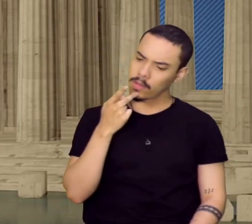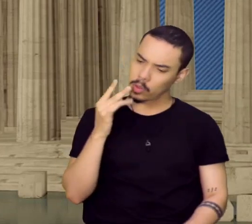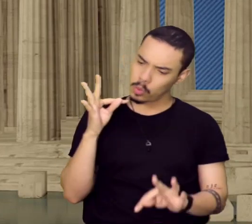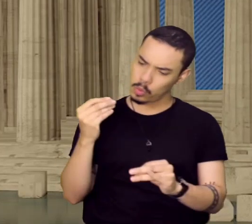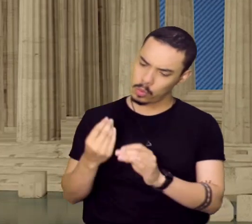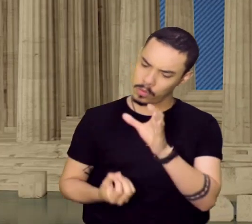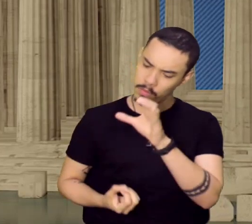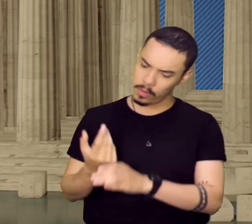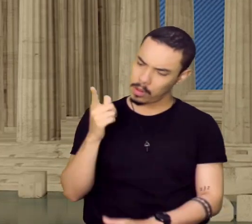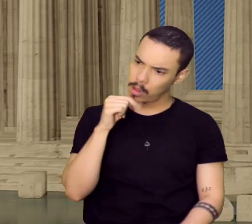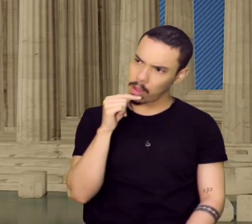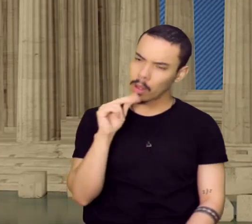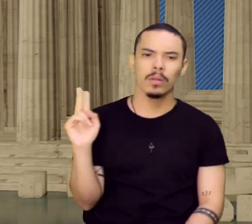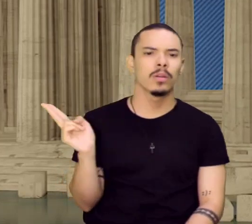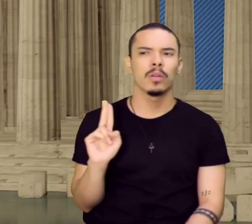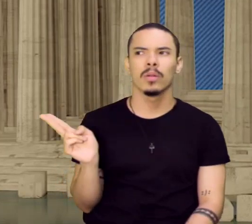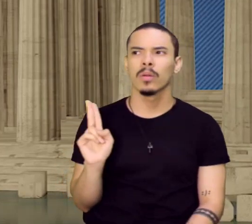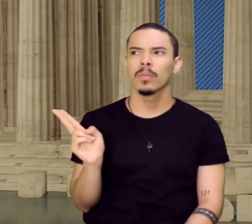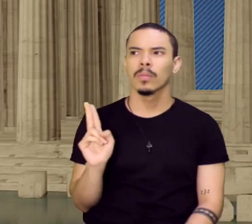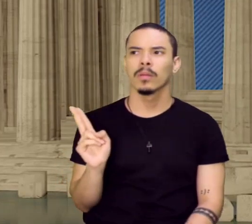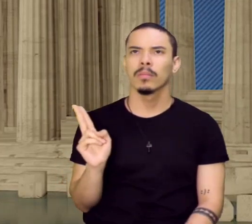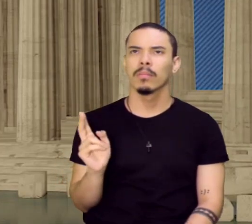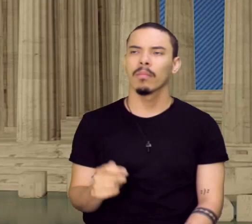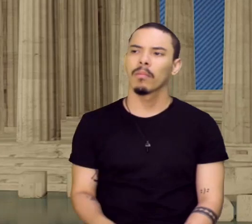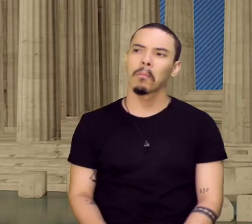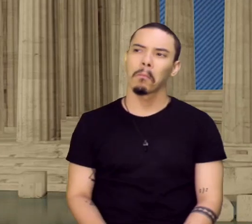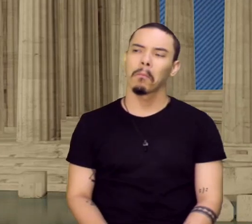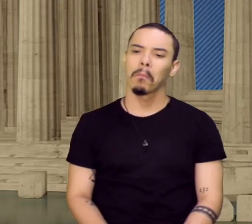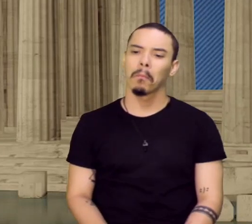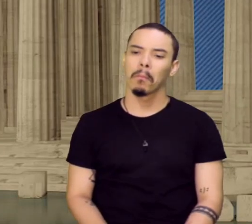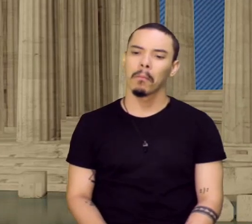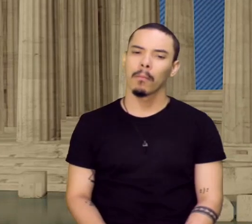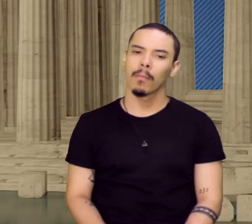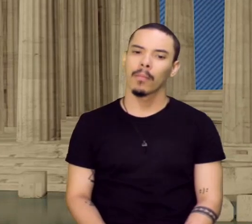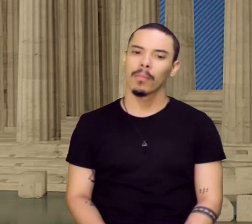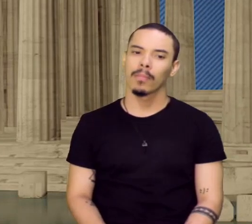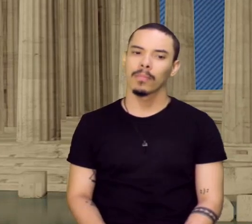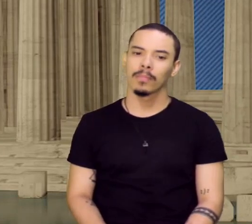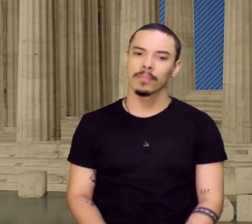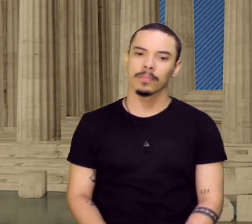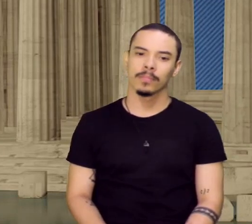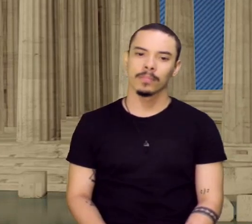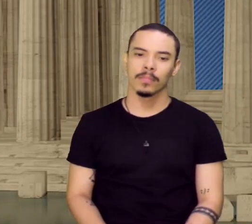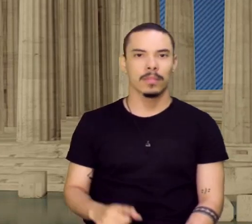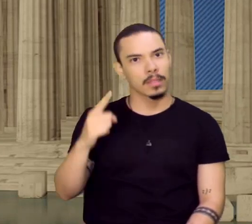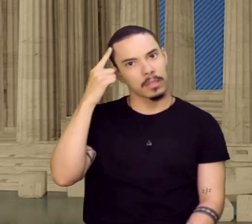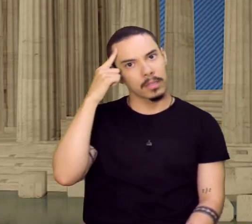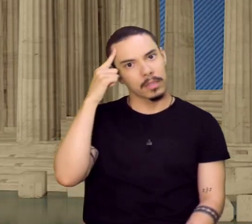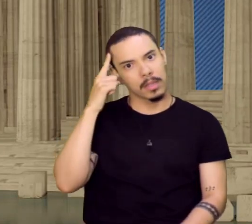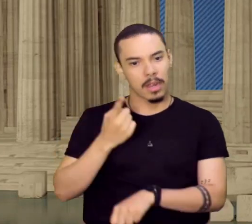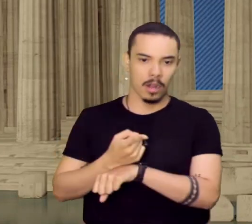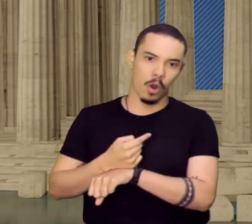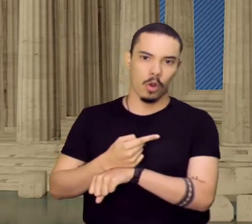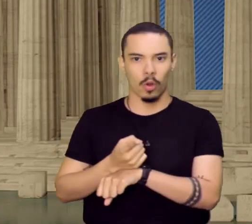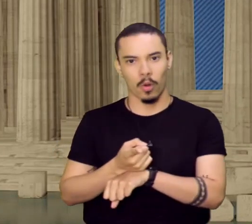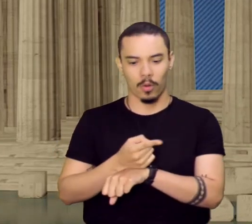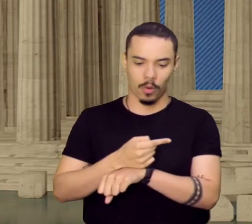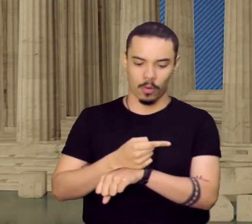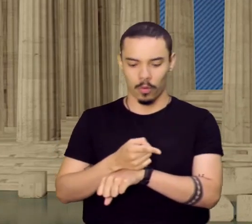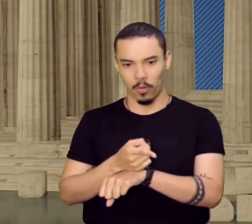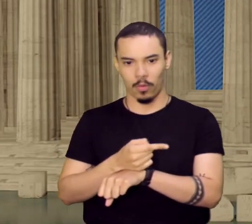água. E qual é o nome desse pensador? Vamos lá? 1, 2, 3, 4, 5,